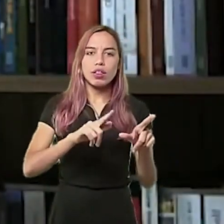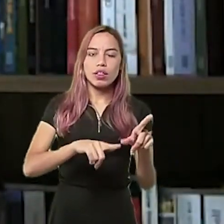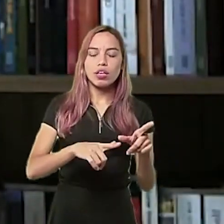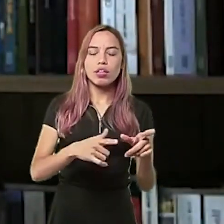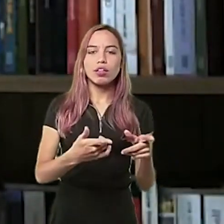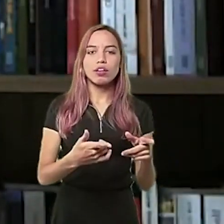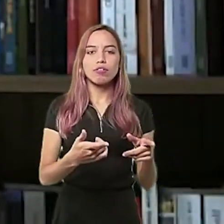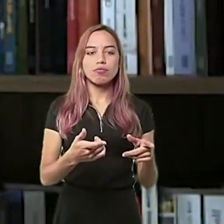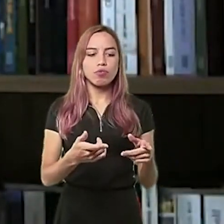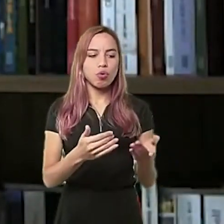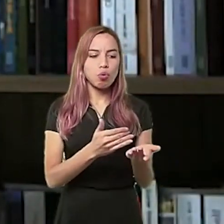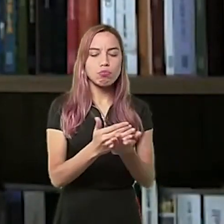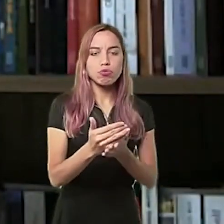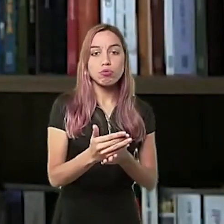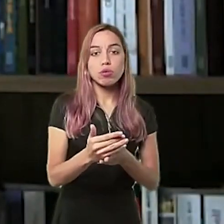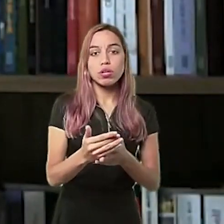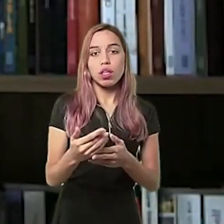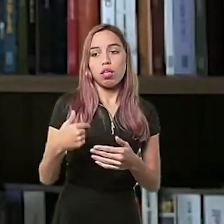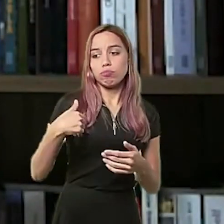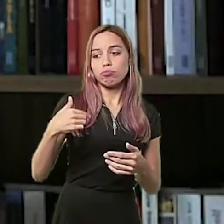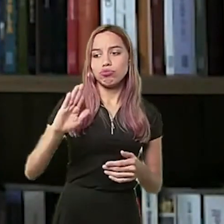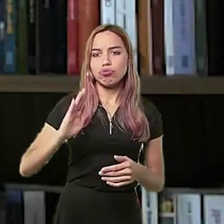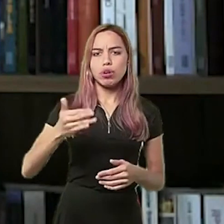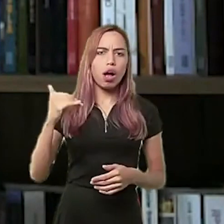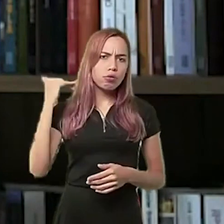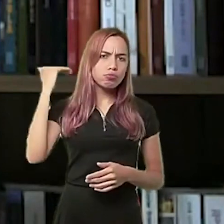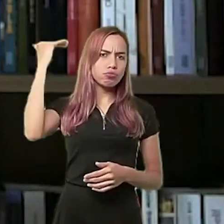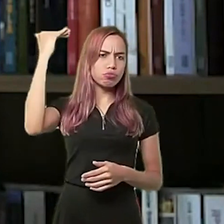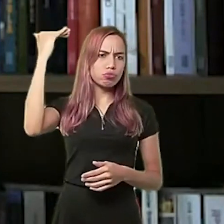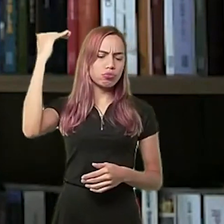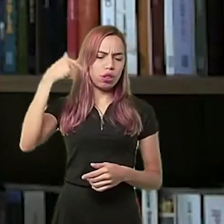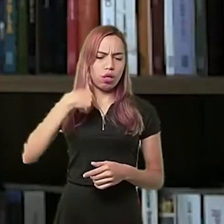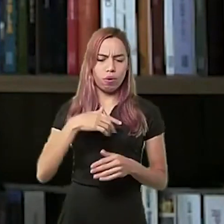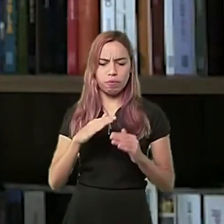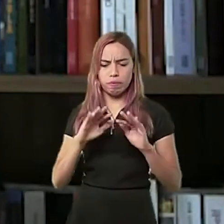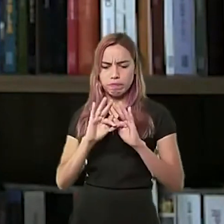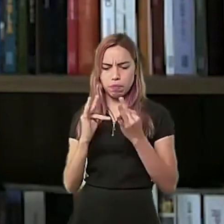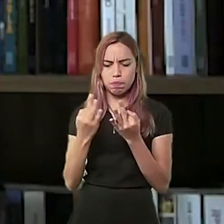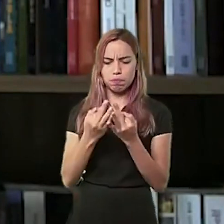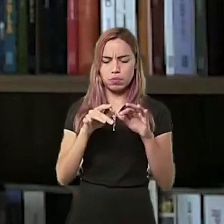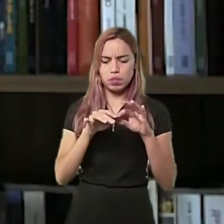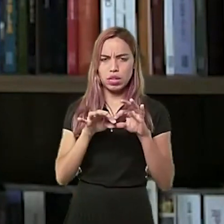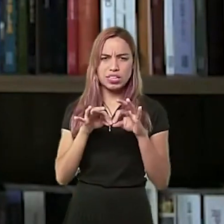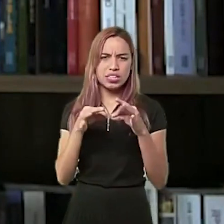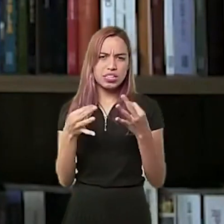porque eu nasci numa família muito simples, né? Meu pai